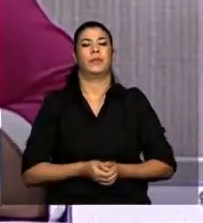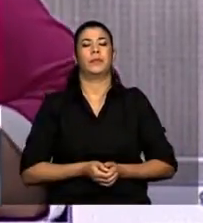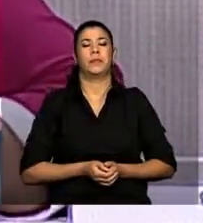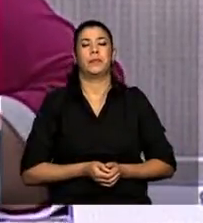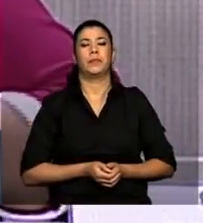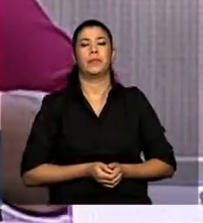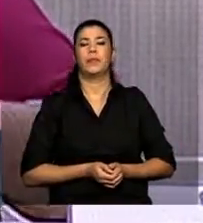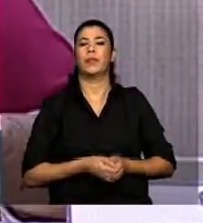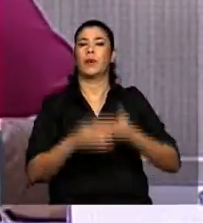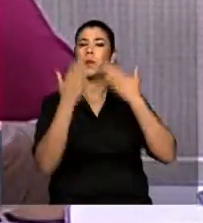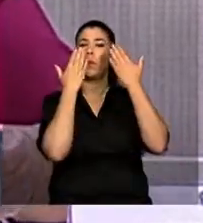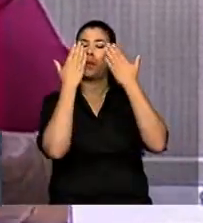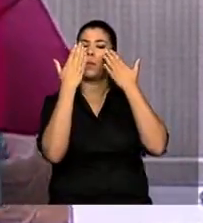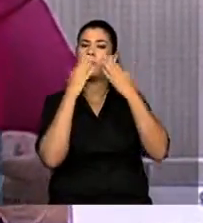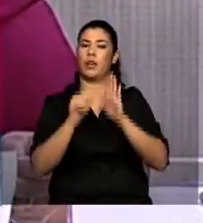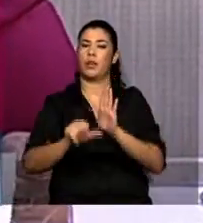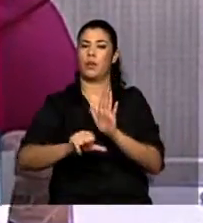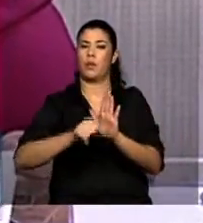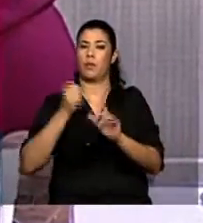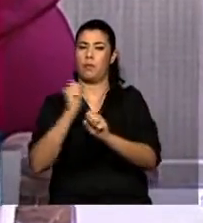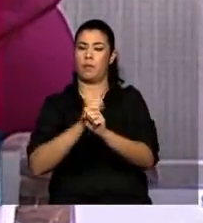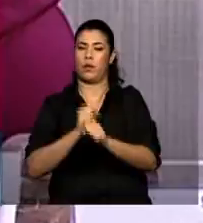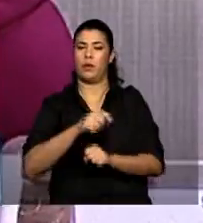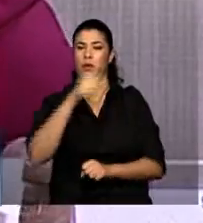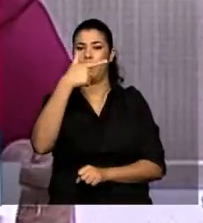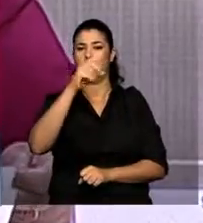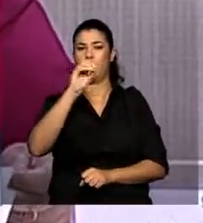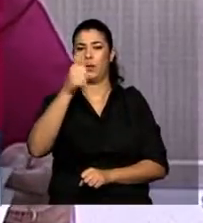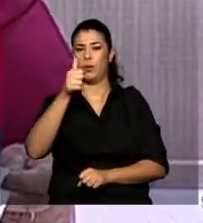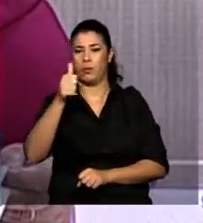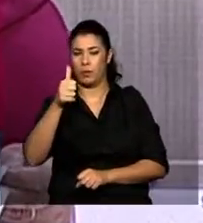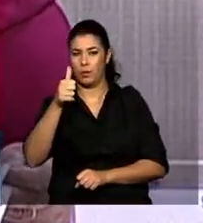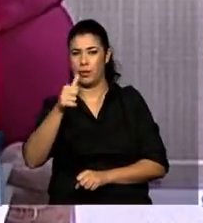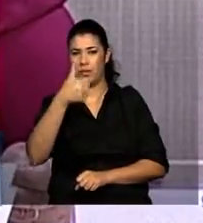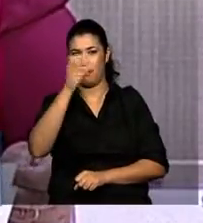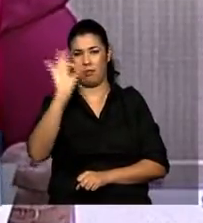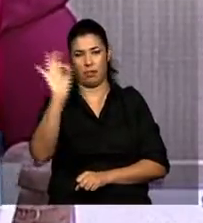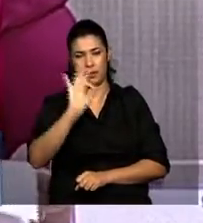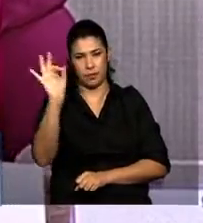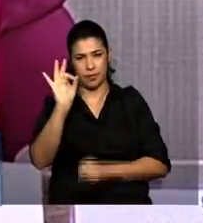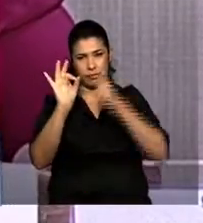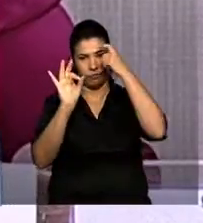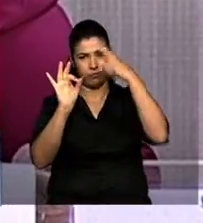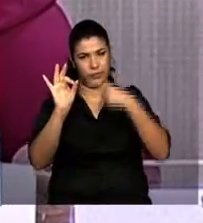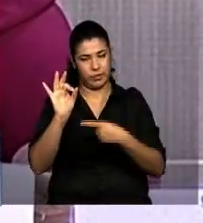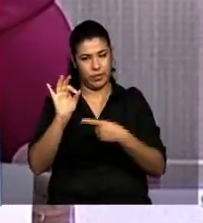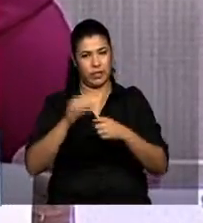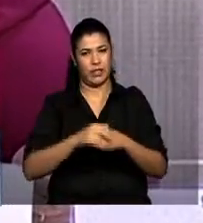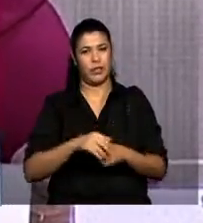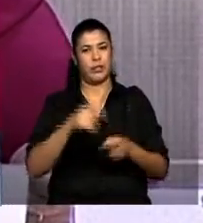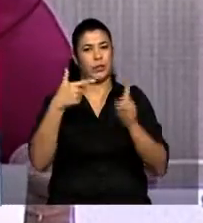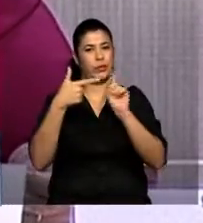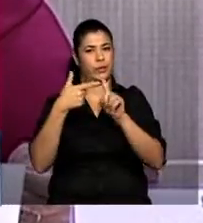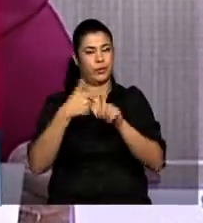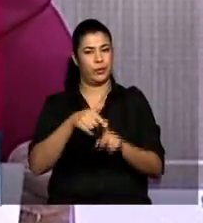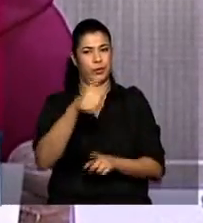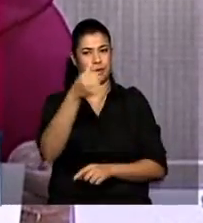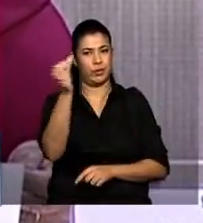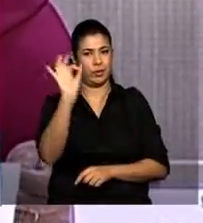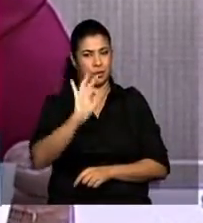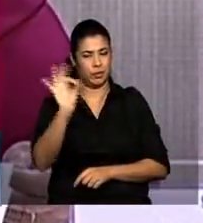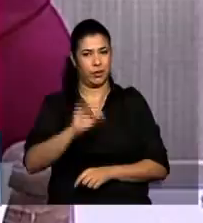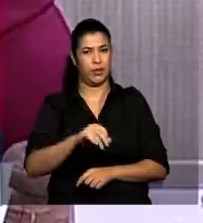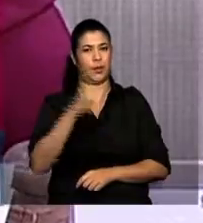No primeiro ano, foi, né, 2011, foi de 10%. Depois, no segundo ano, 16%, no